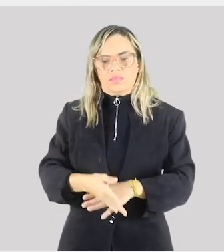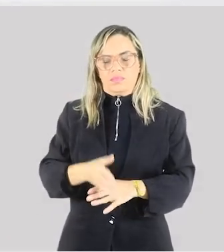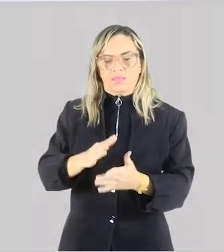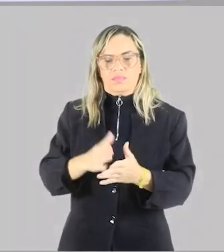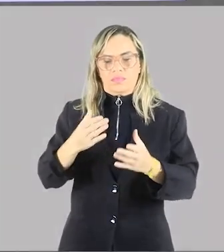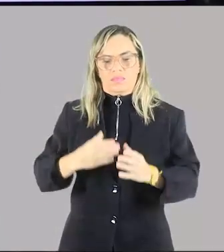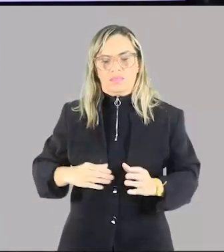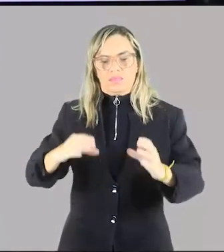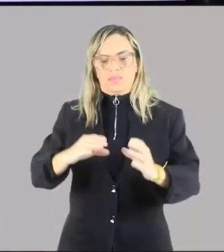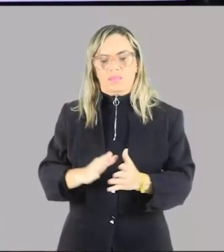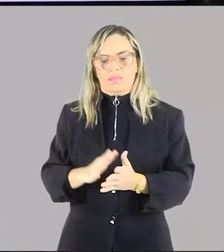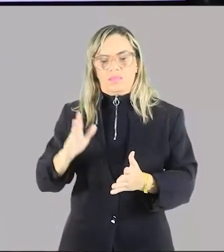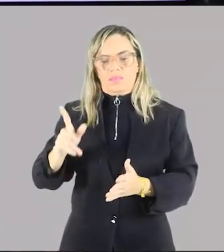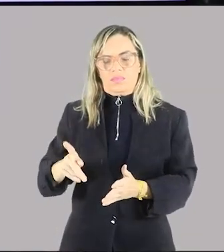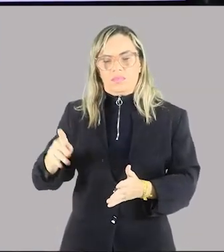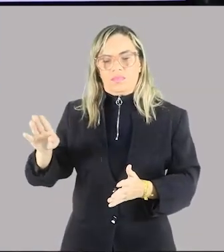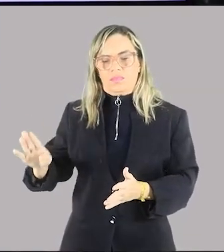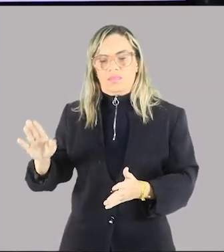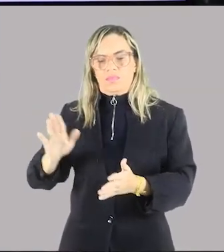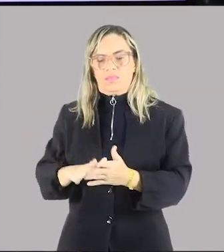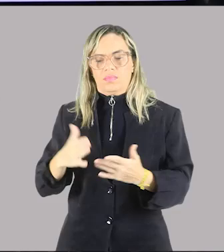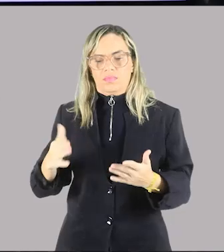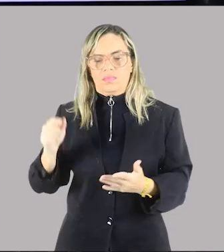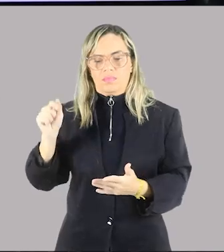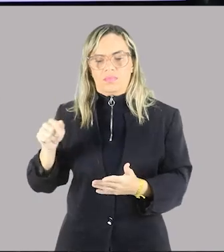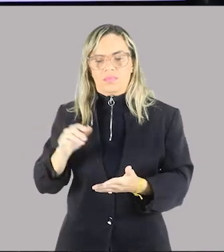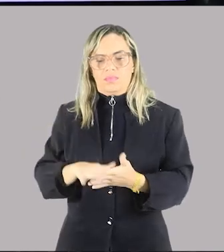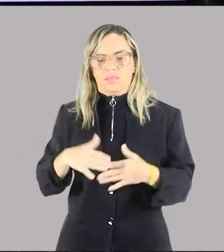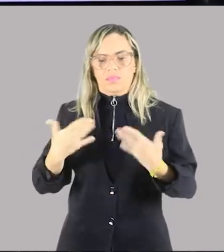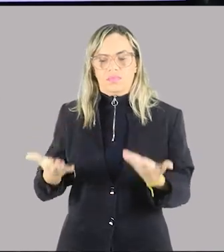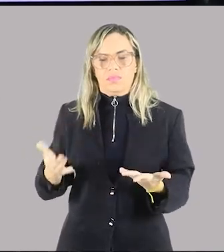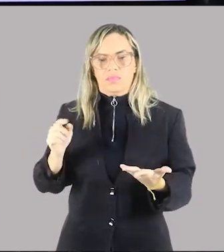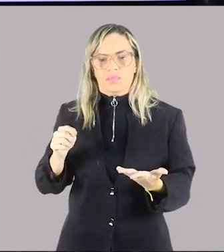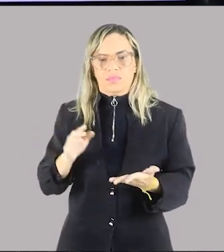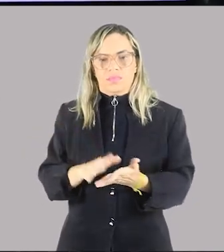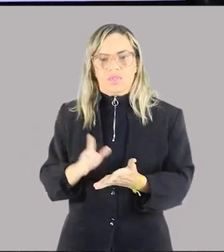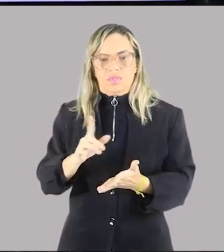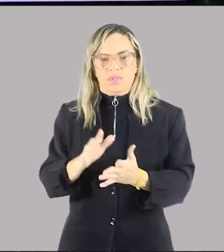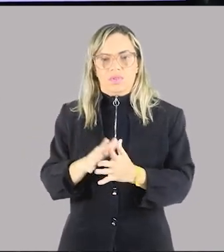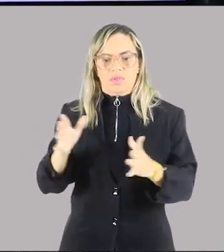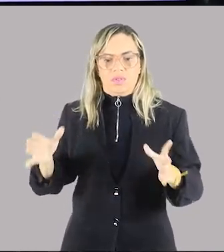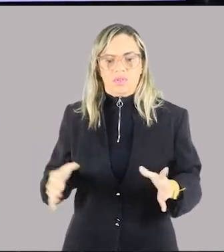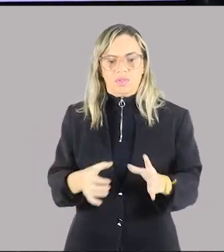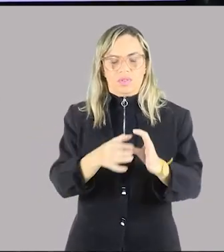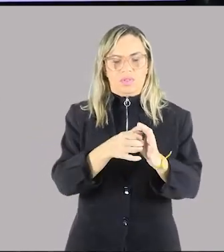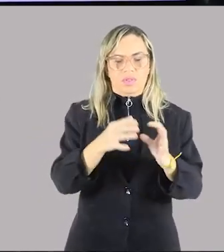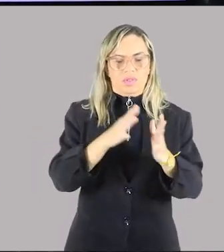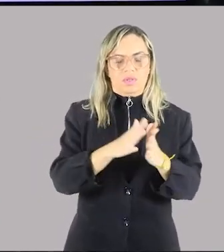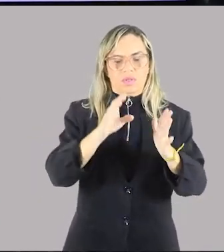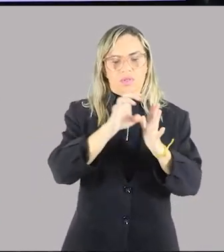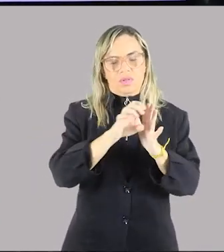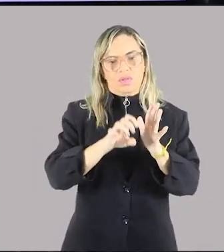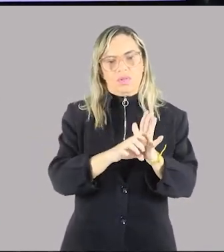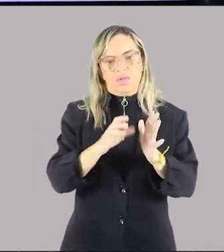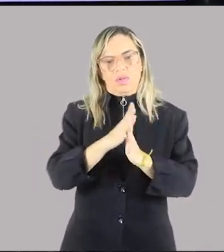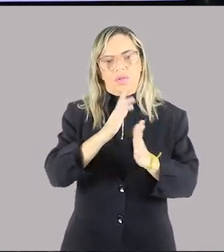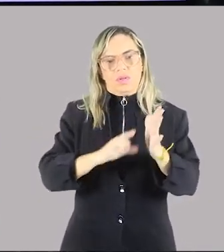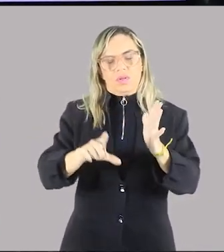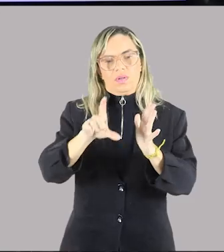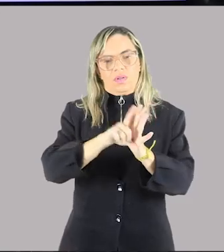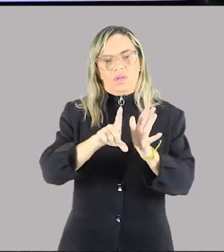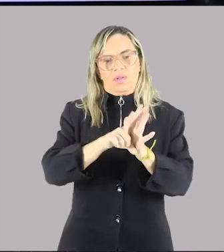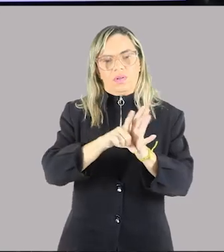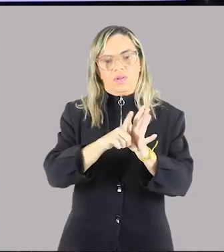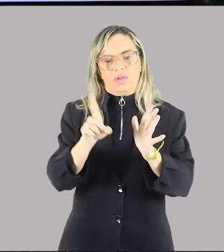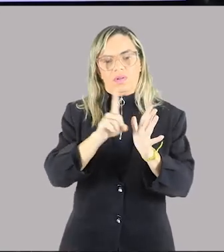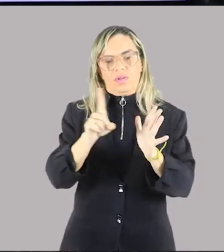concurso público. Só que esse ingresso através de concurso público não está vinculado a um estatuto, não está vinculado a uma lei, tá? A